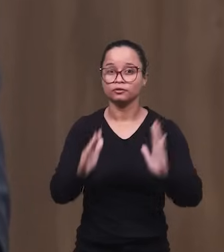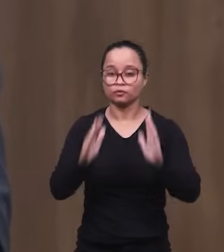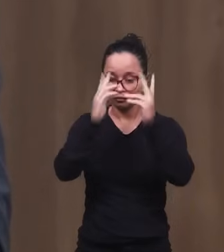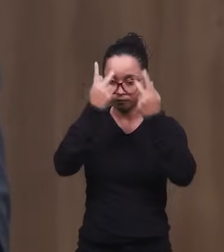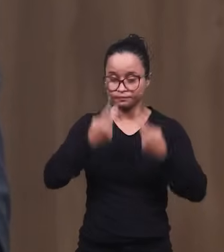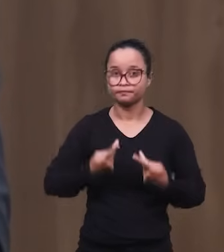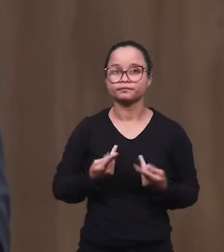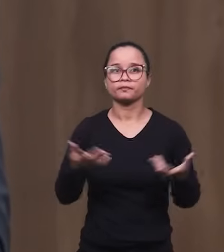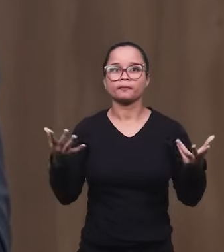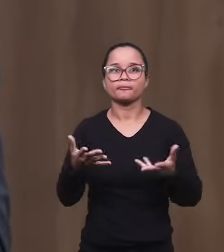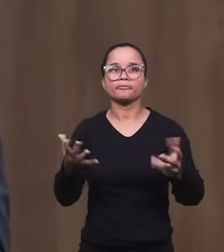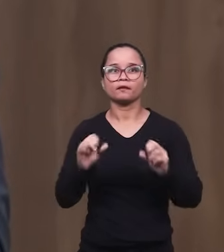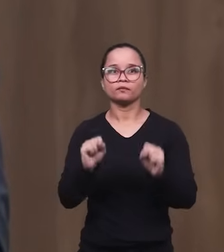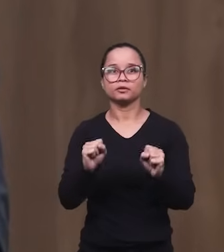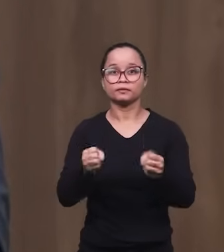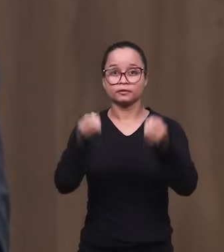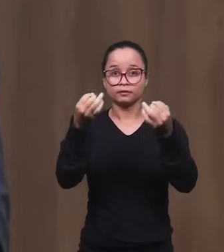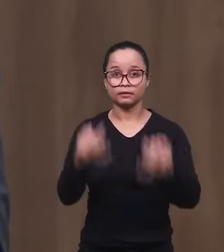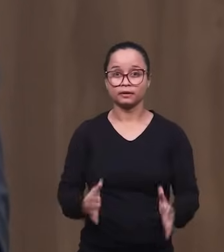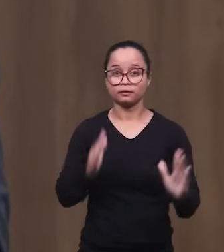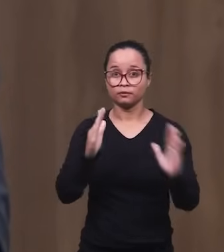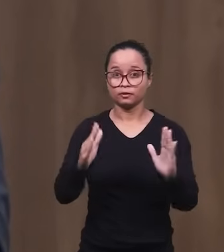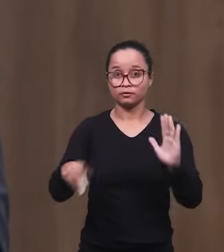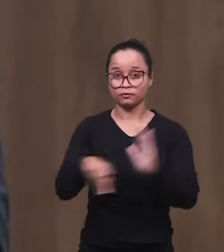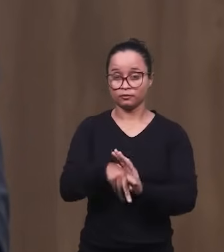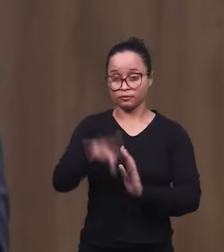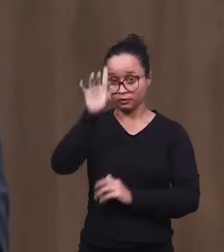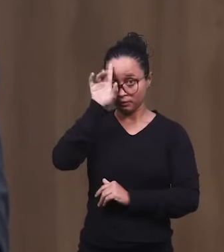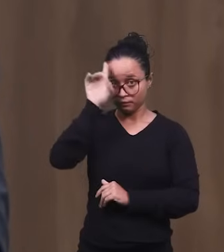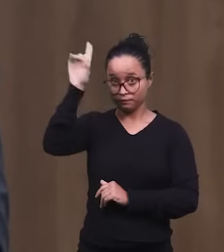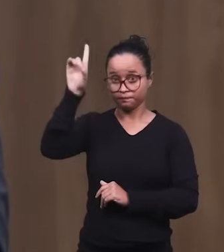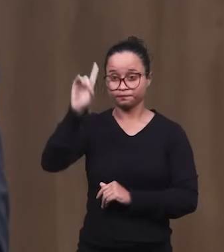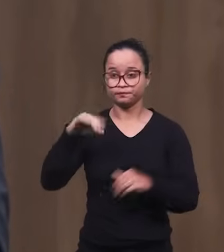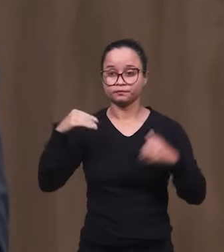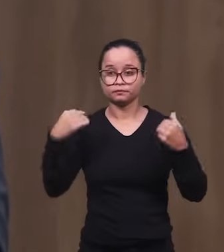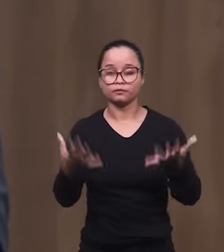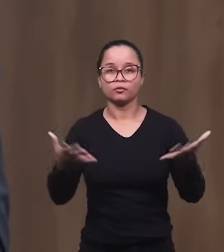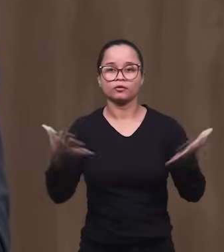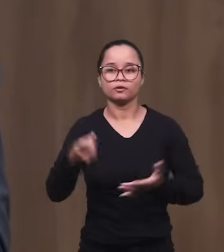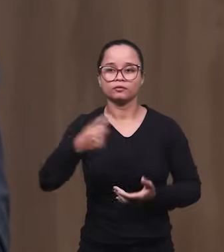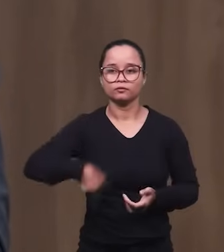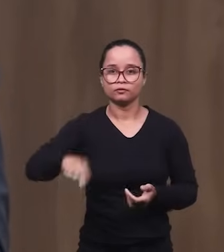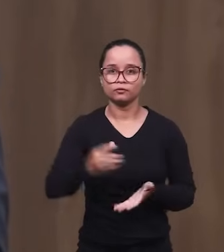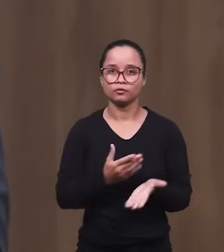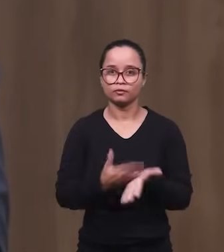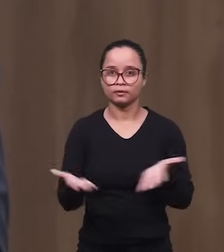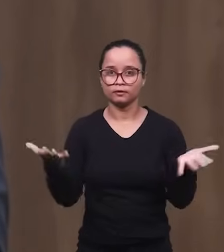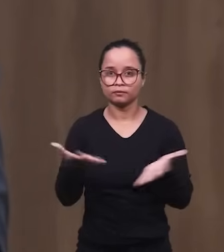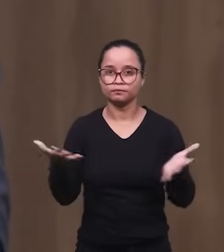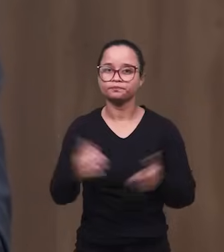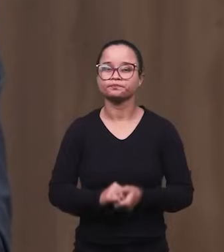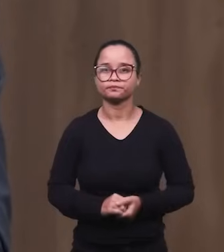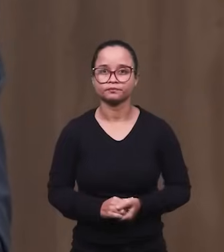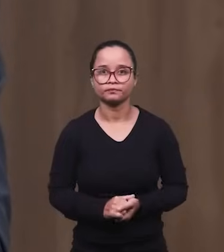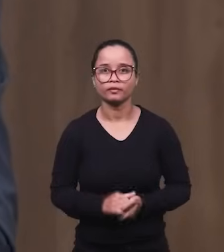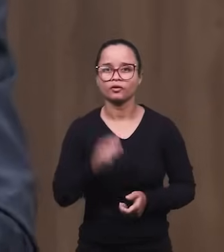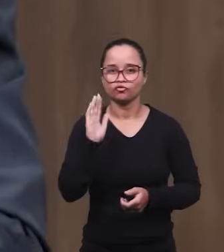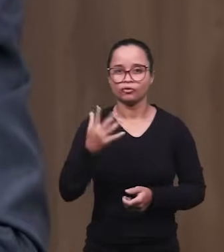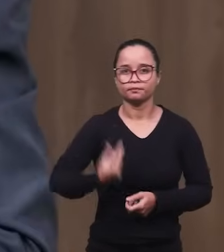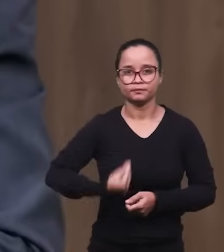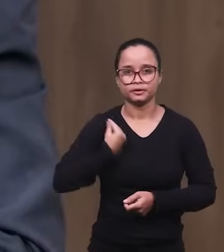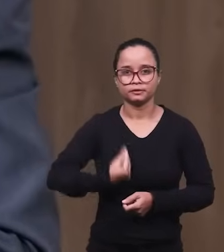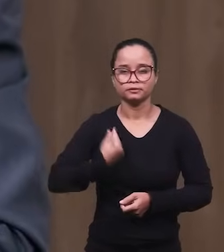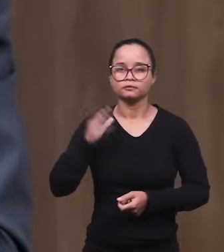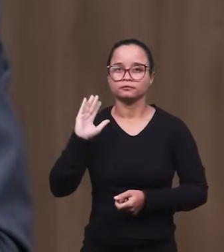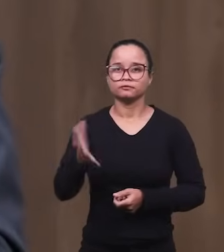homem, e também podemos dizer o tempo de Deus. Então, nós vamos começar o nosso programa, já estamos aqui